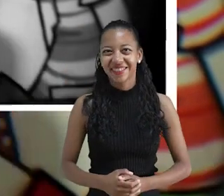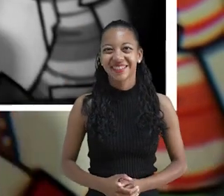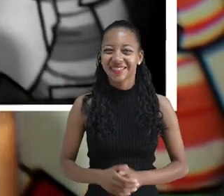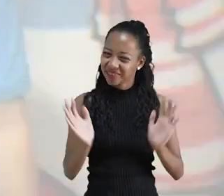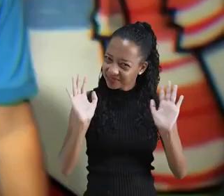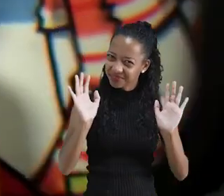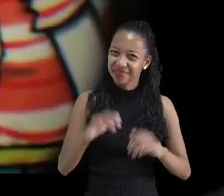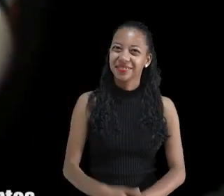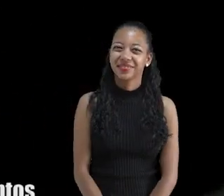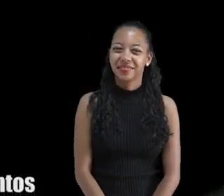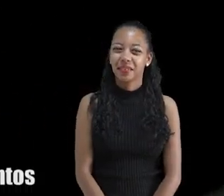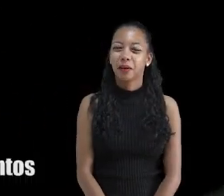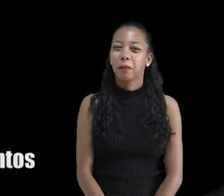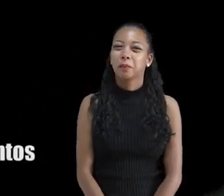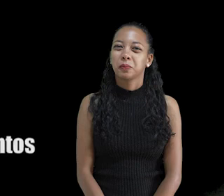até o próximo